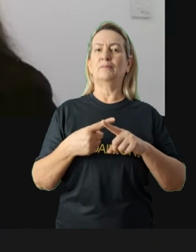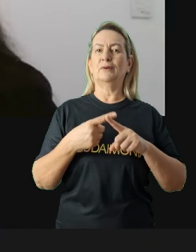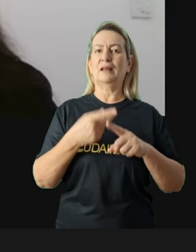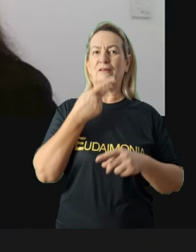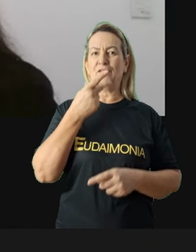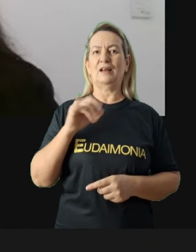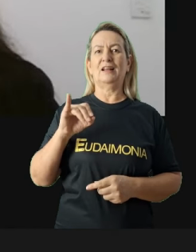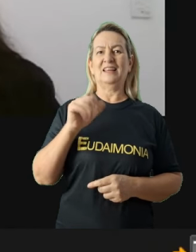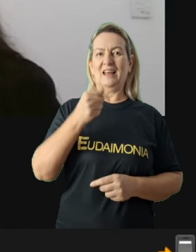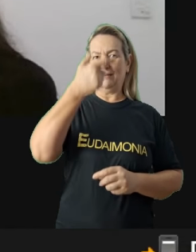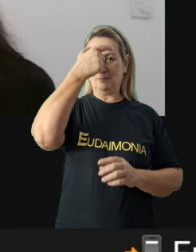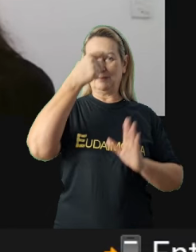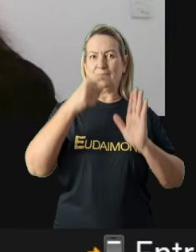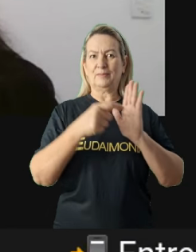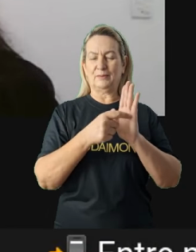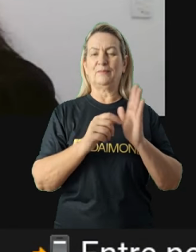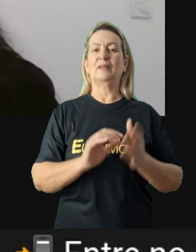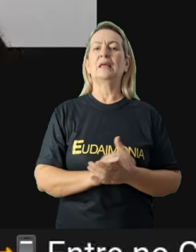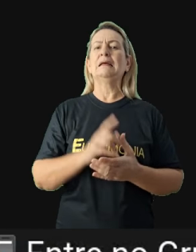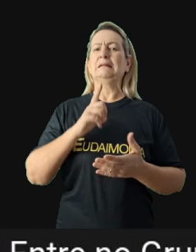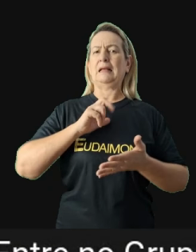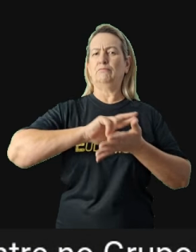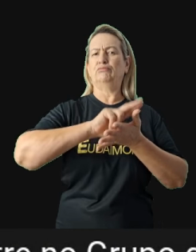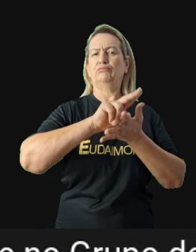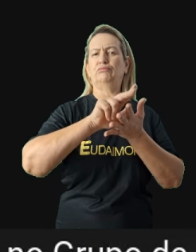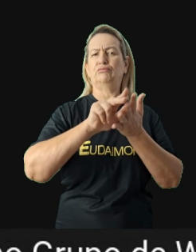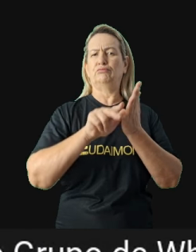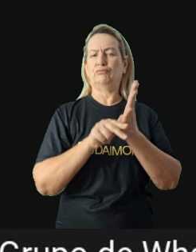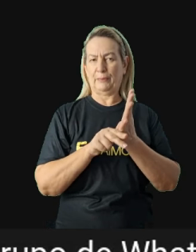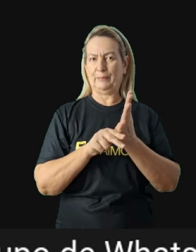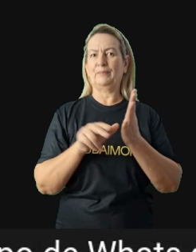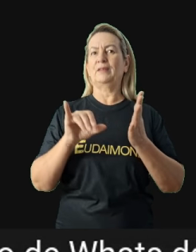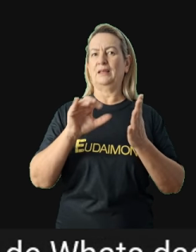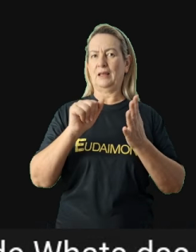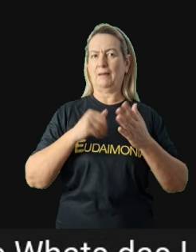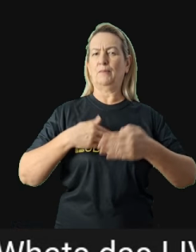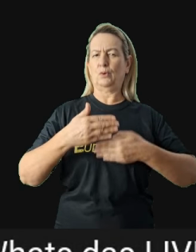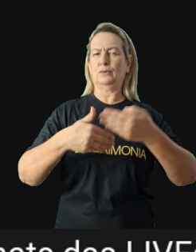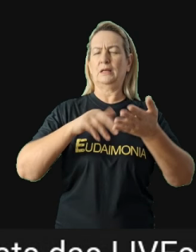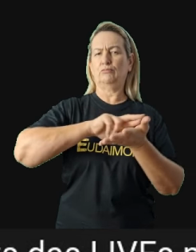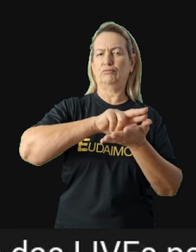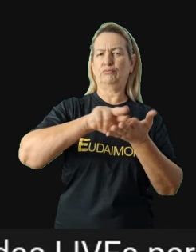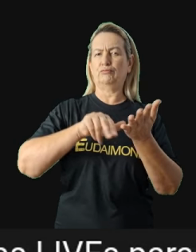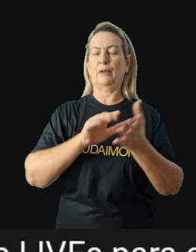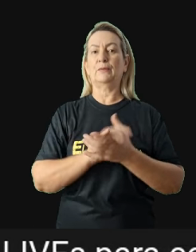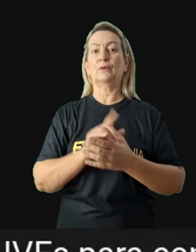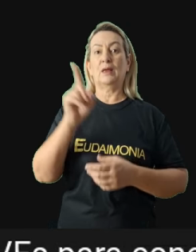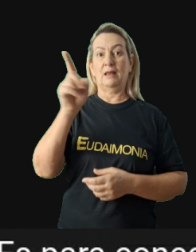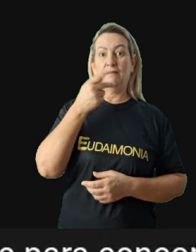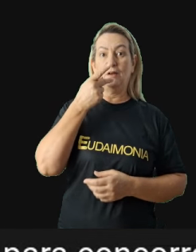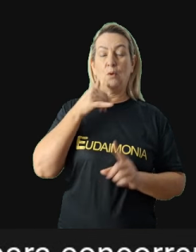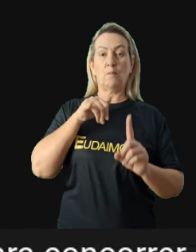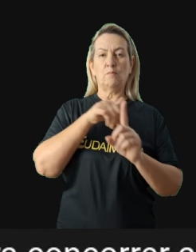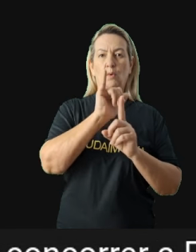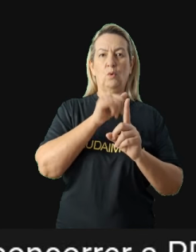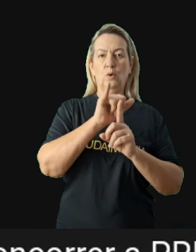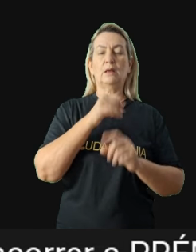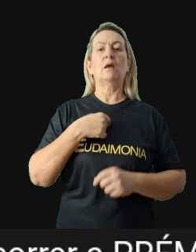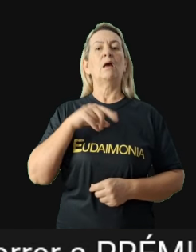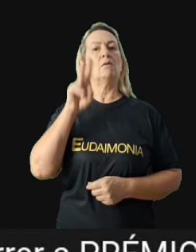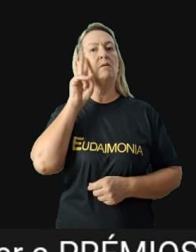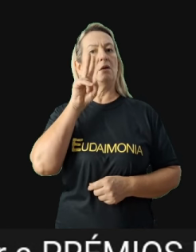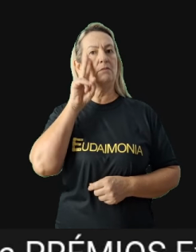Pirangi, tem um assunto que, porque quando a gente fala em IA, não é só o GPT, né? Tem uma Não. infinidade de processos de IA. E aí